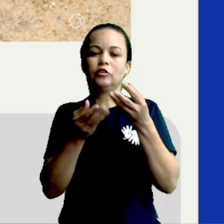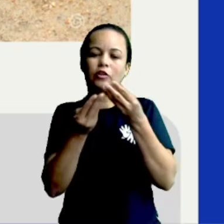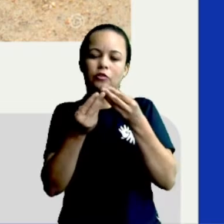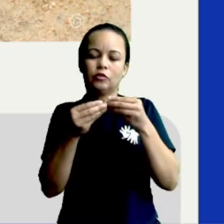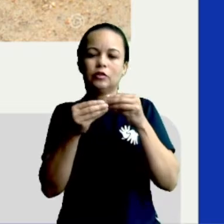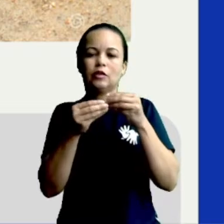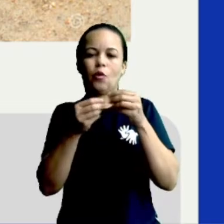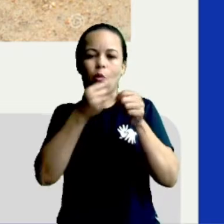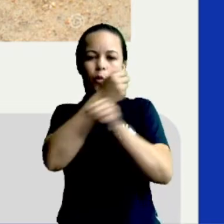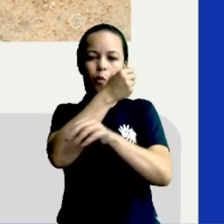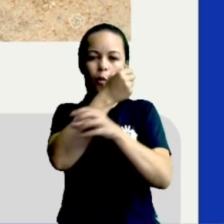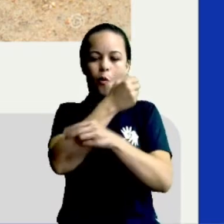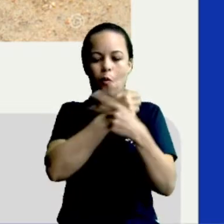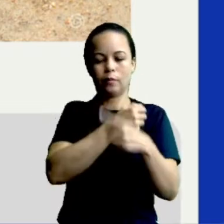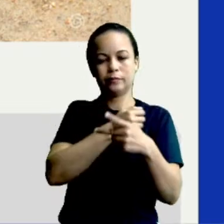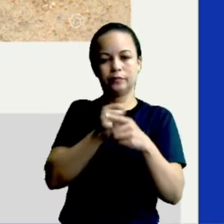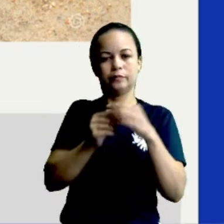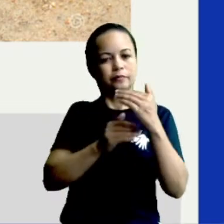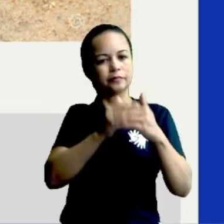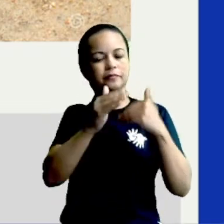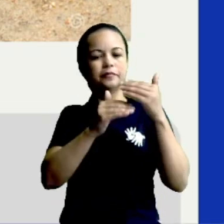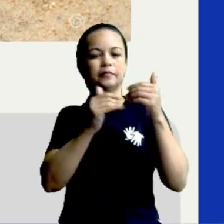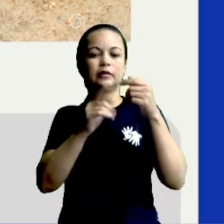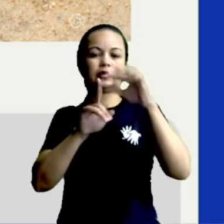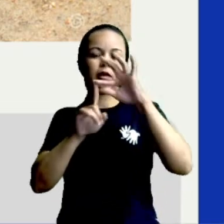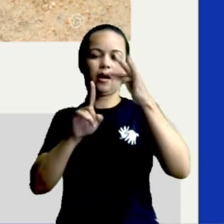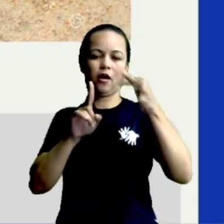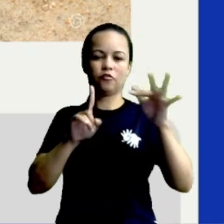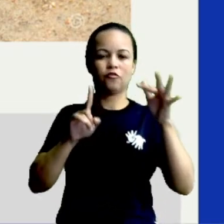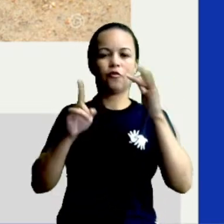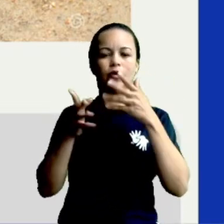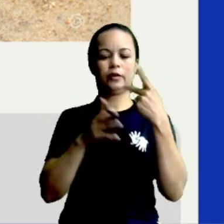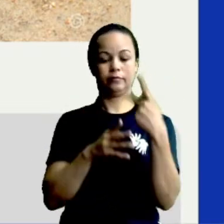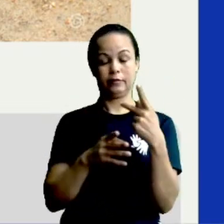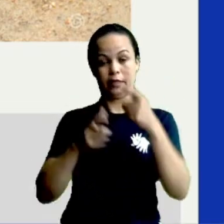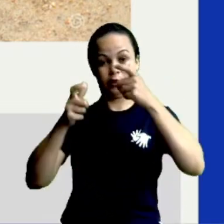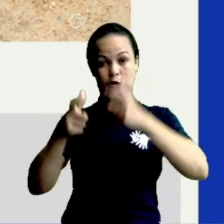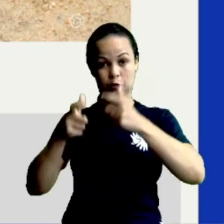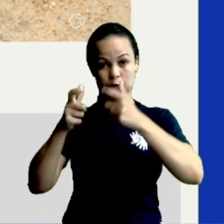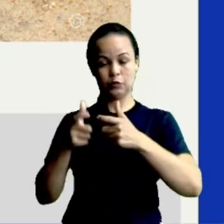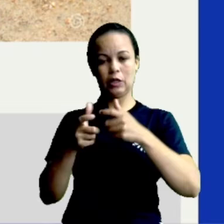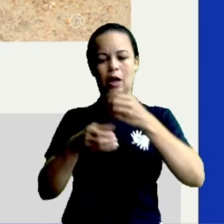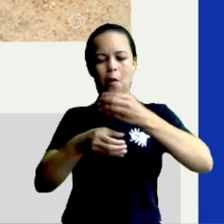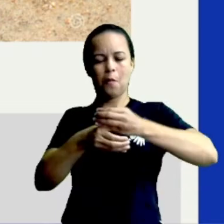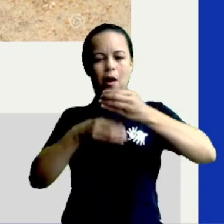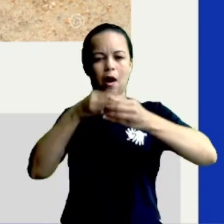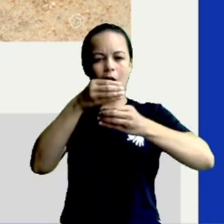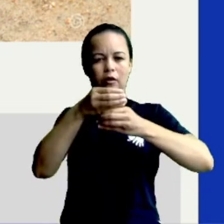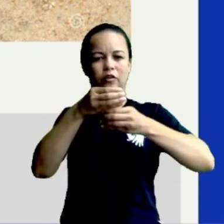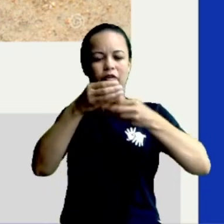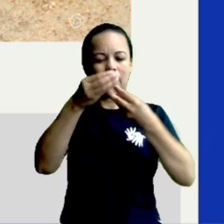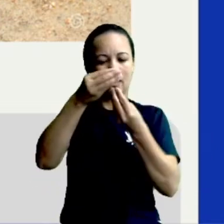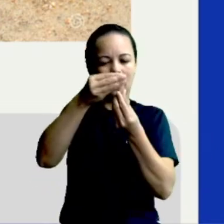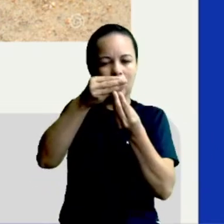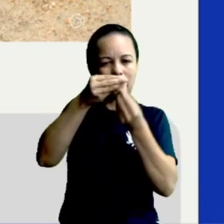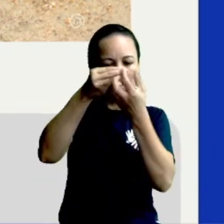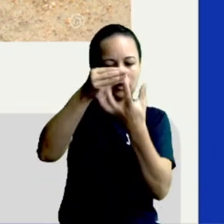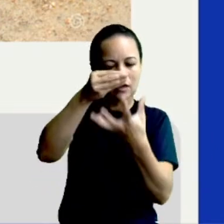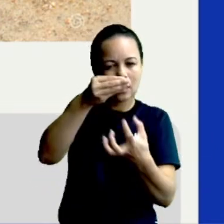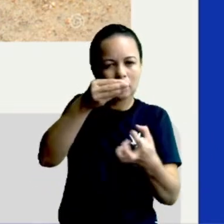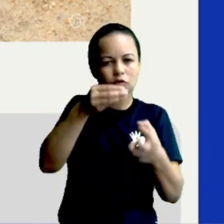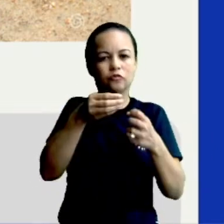balde seguinte, e a umidade das folhas desse ambiente vai descendo para o balde de baixo,